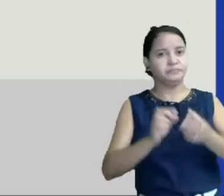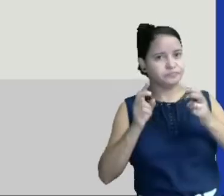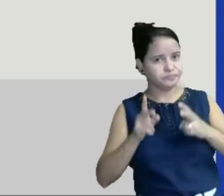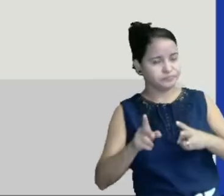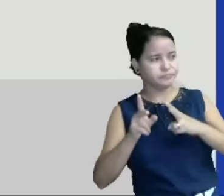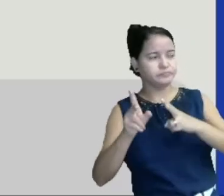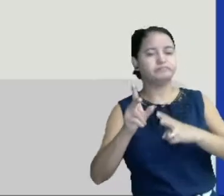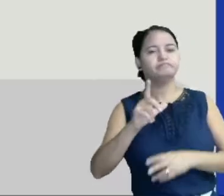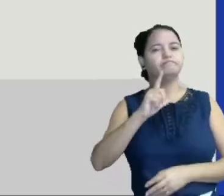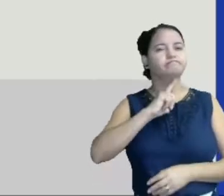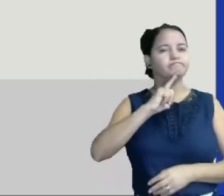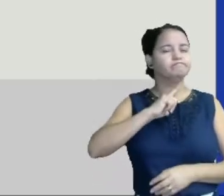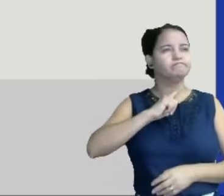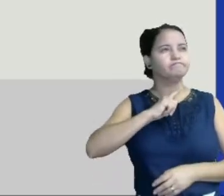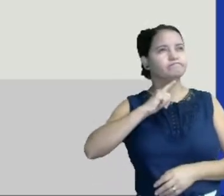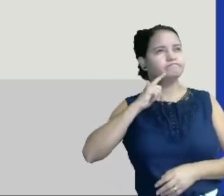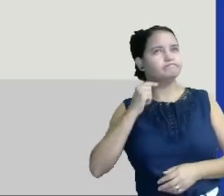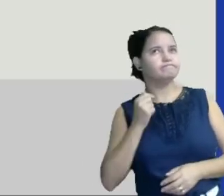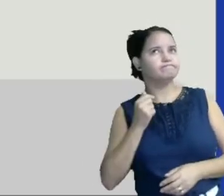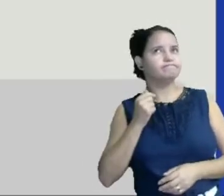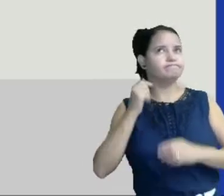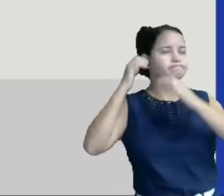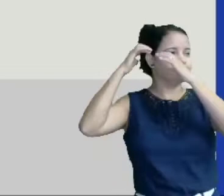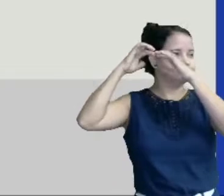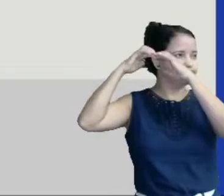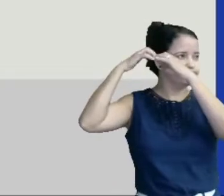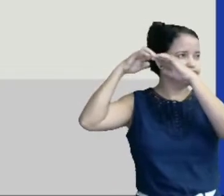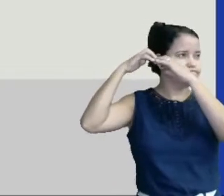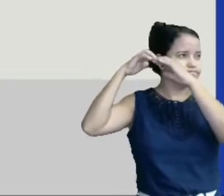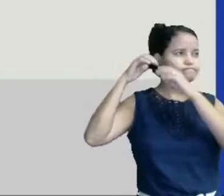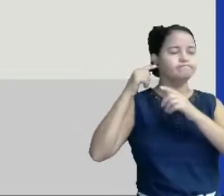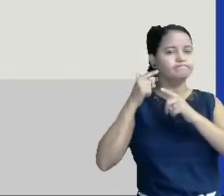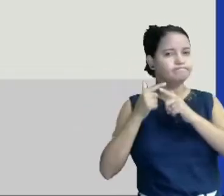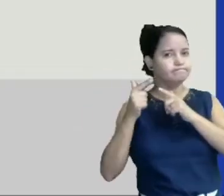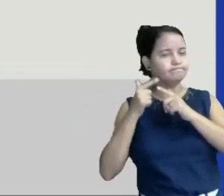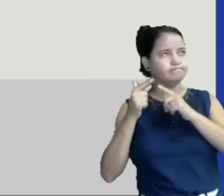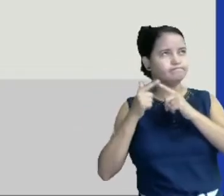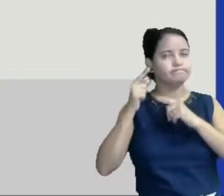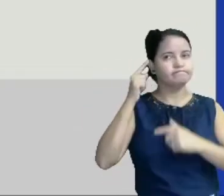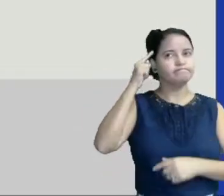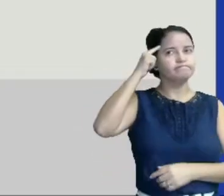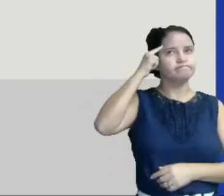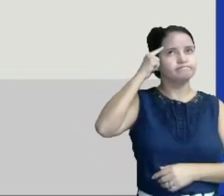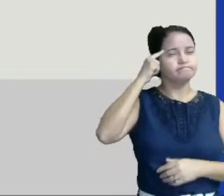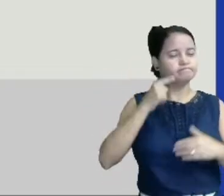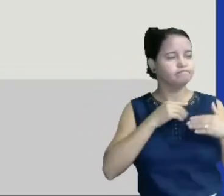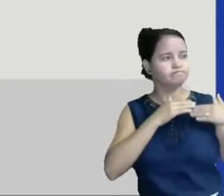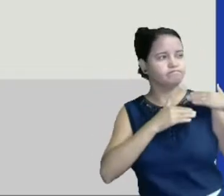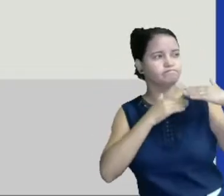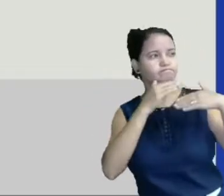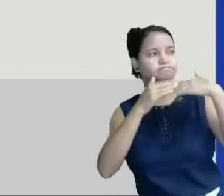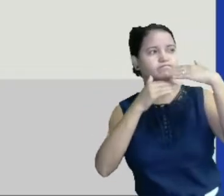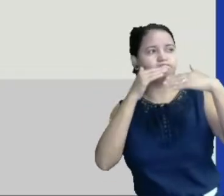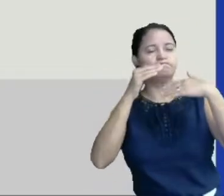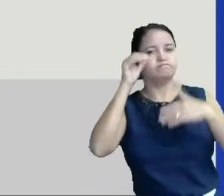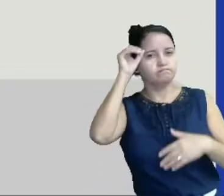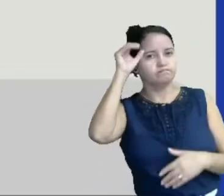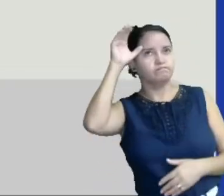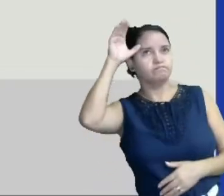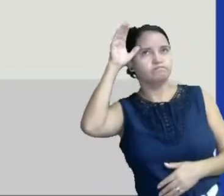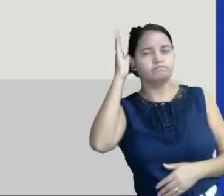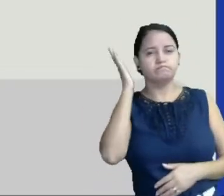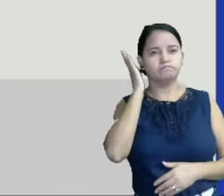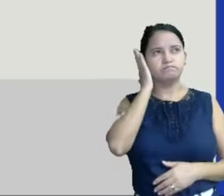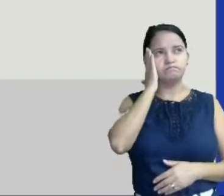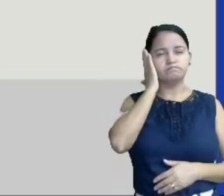o questionamento Zinho um probleminha para que a gente possa continuar a pensão do desenvolvendo as conhecimento